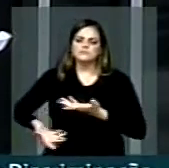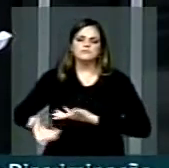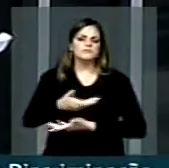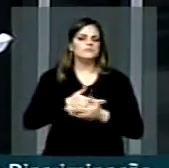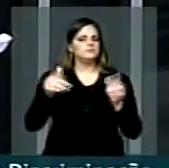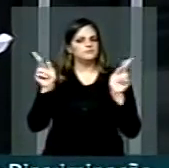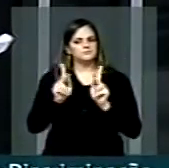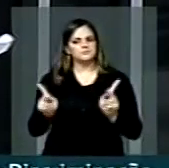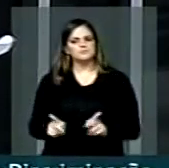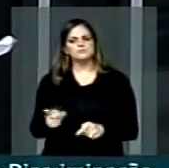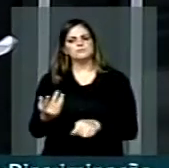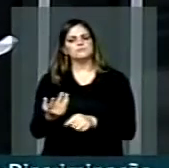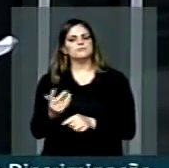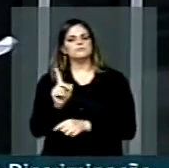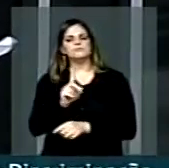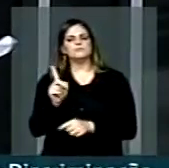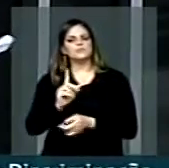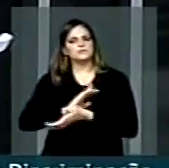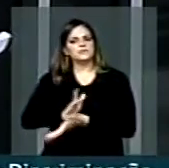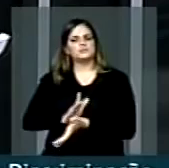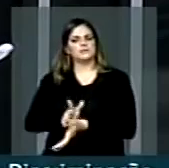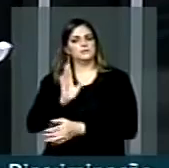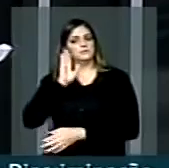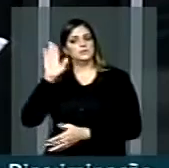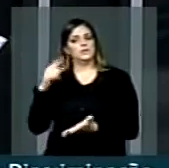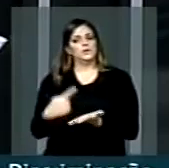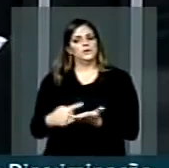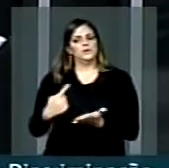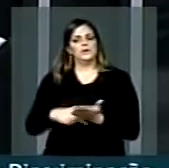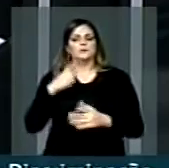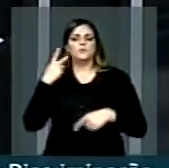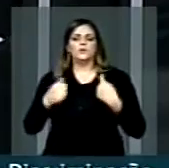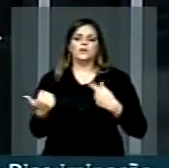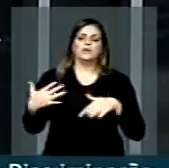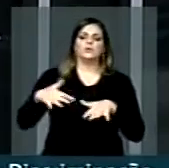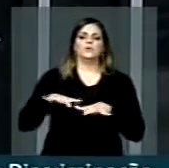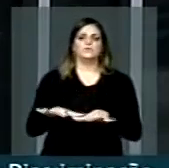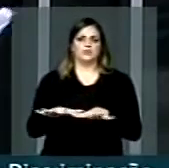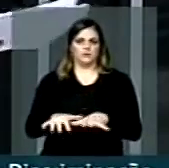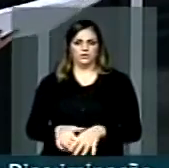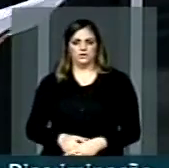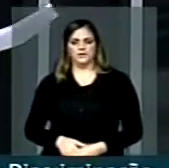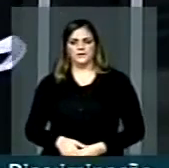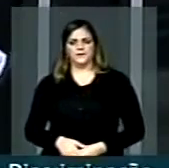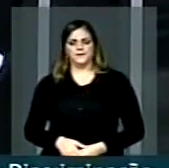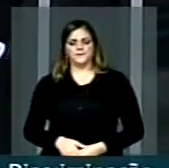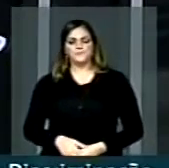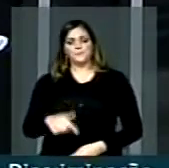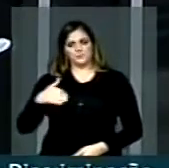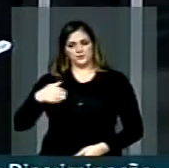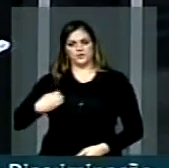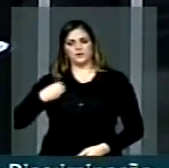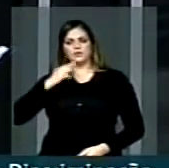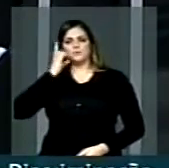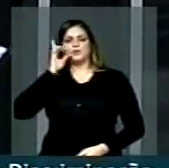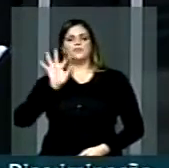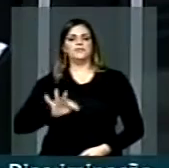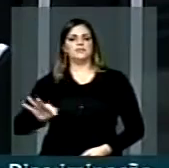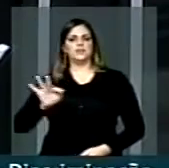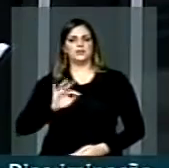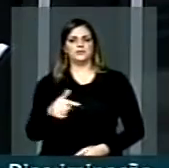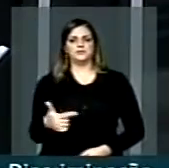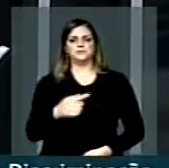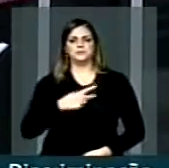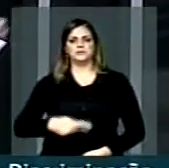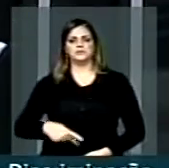morais e, sobretudo, de compromisso com as políticas de caráter social e de inclusão. Aqui na condição de deputado federal,